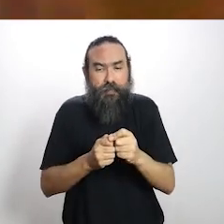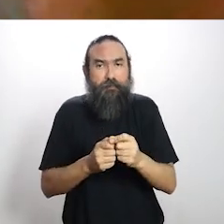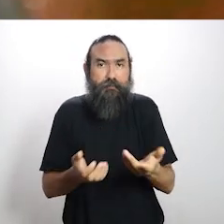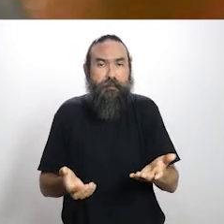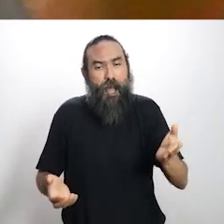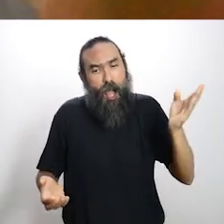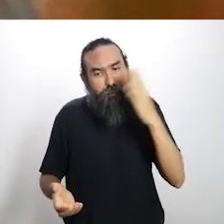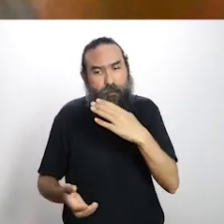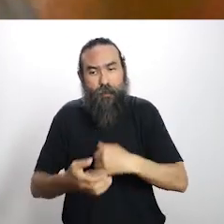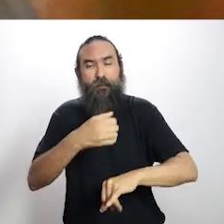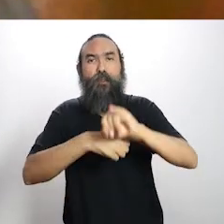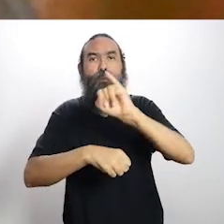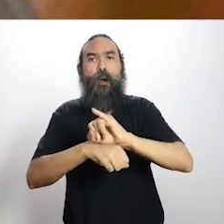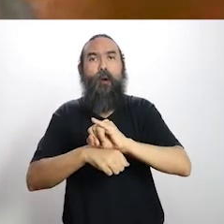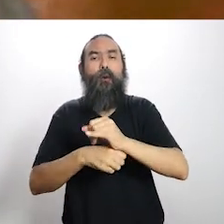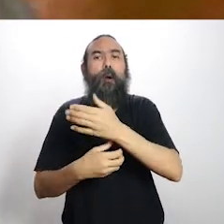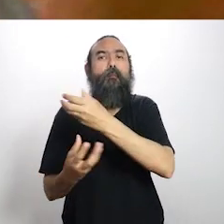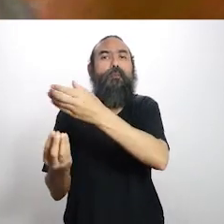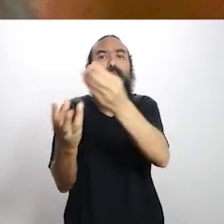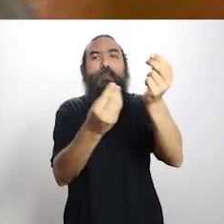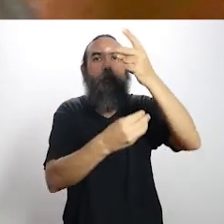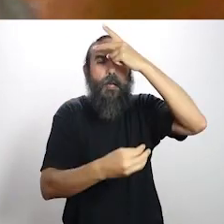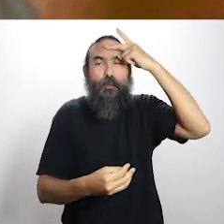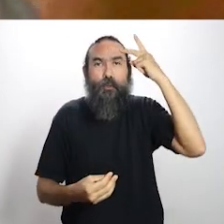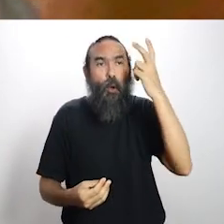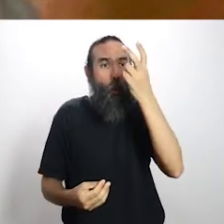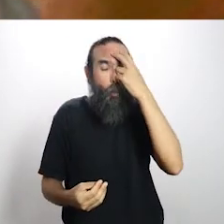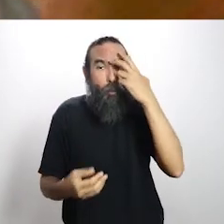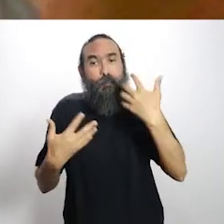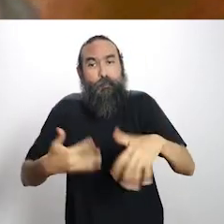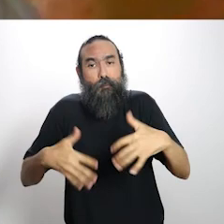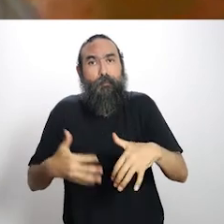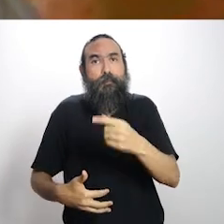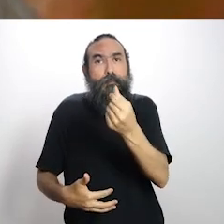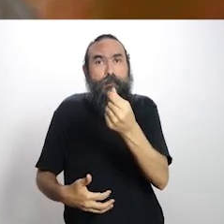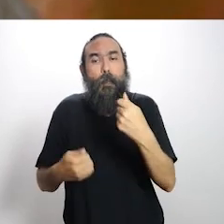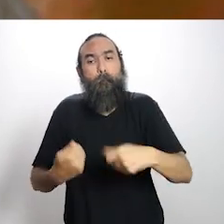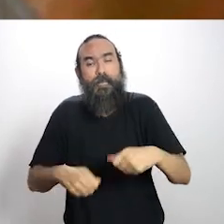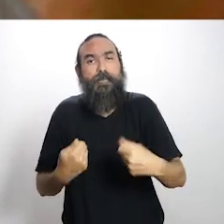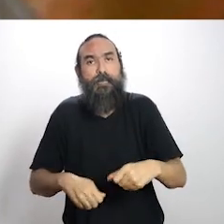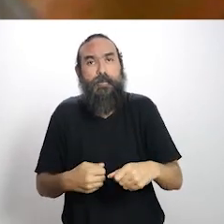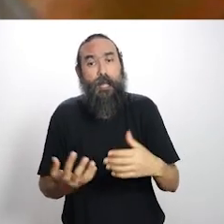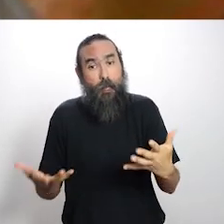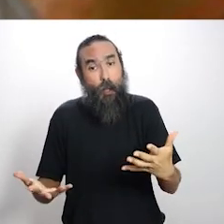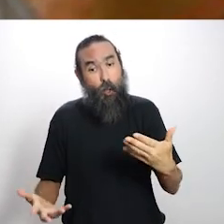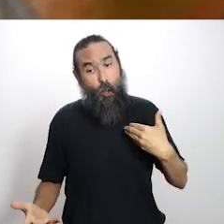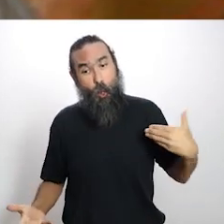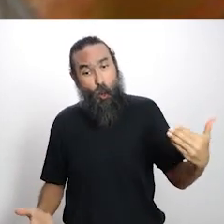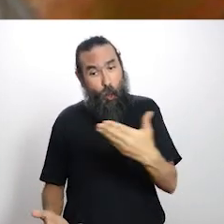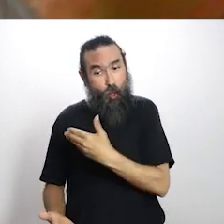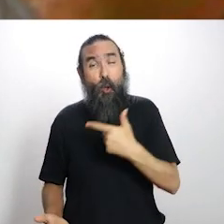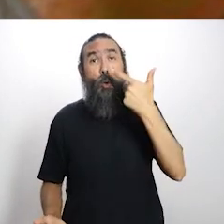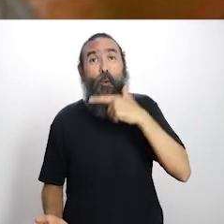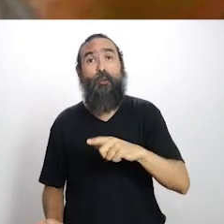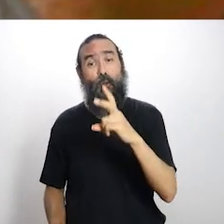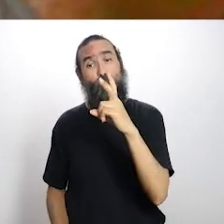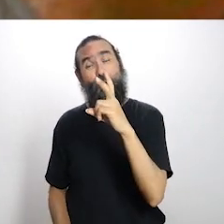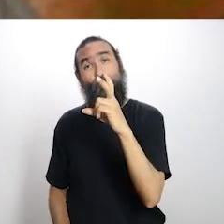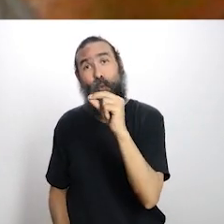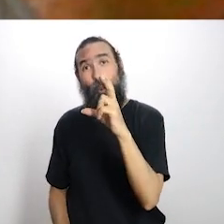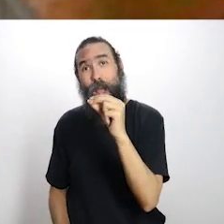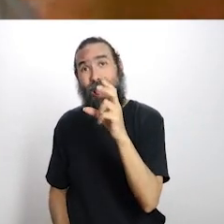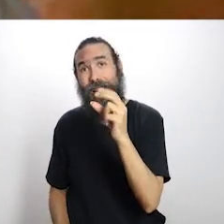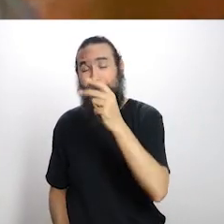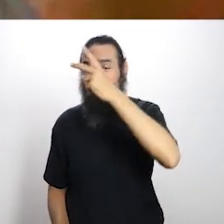grupos de artistas no Brasil todo representando todo o Brasil estarem presentes aí nesse